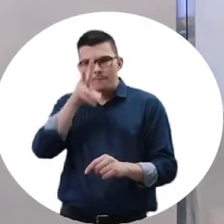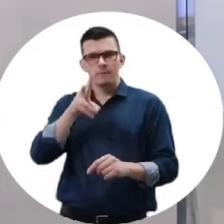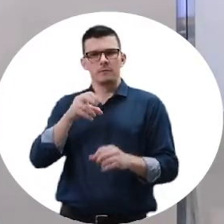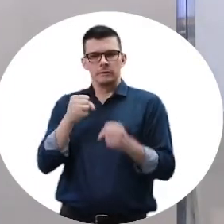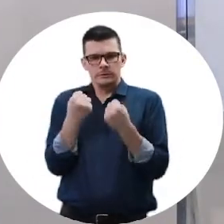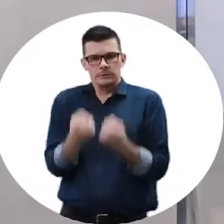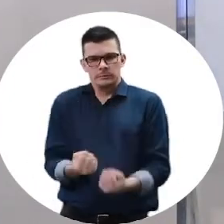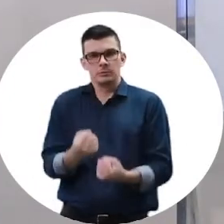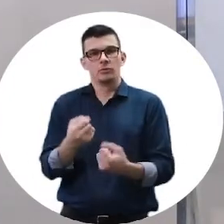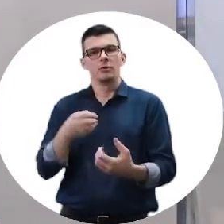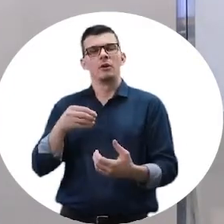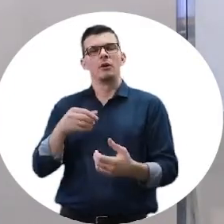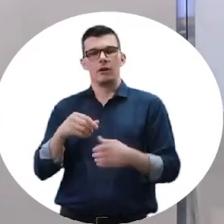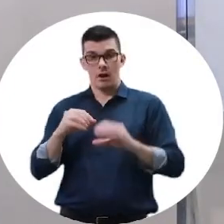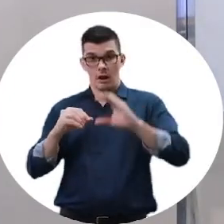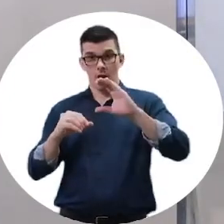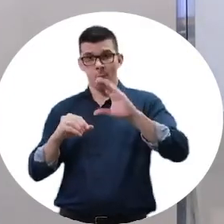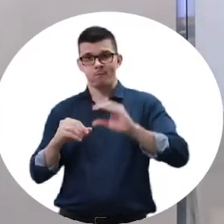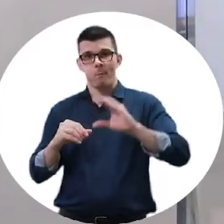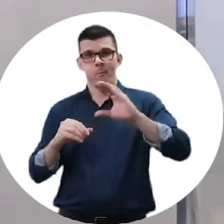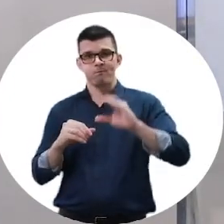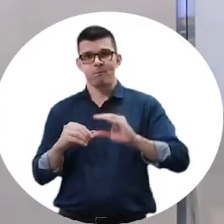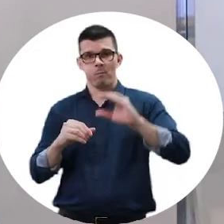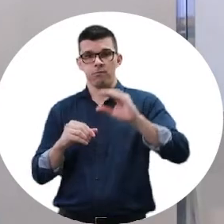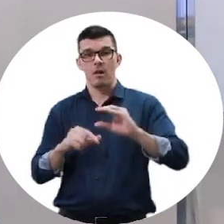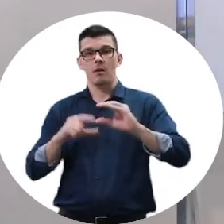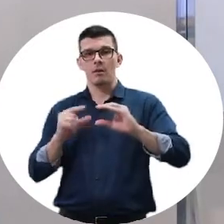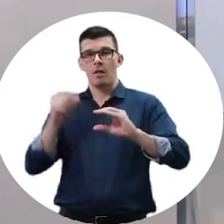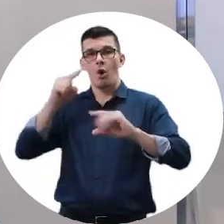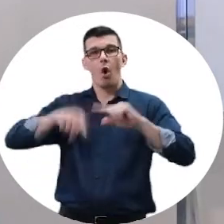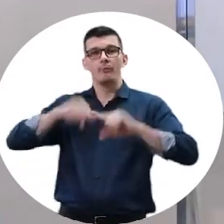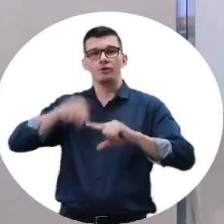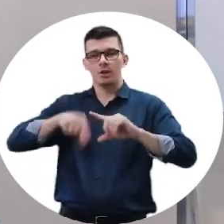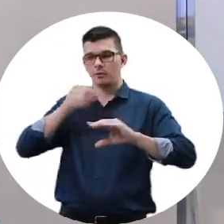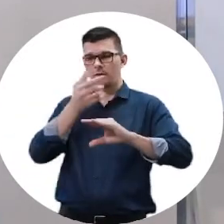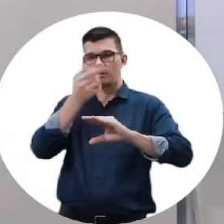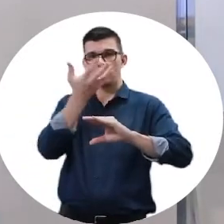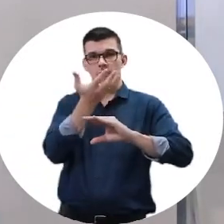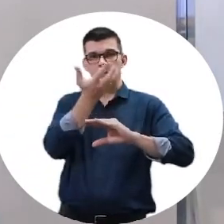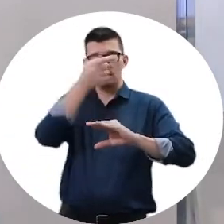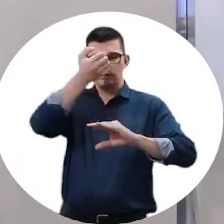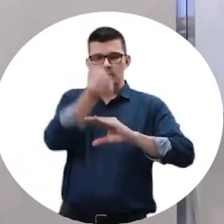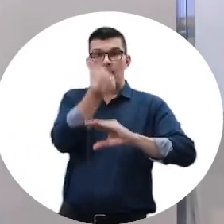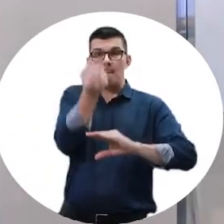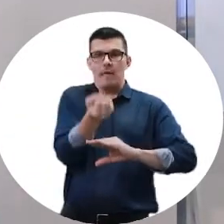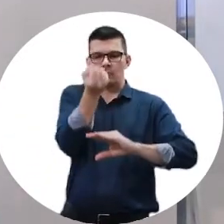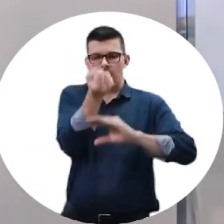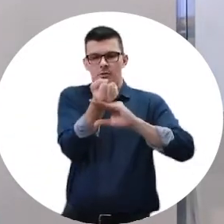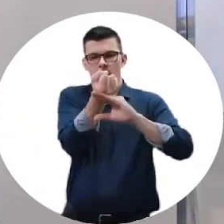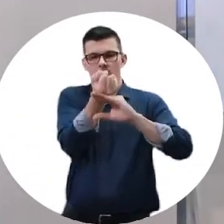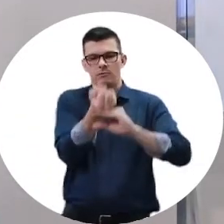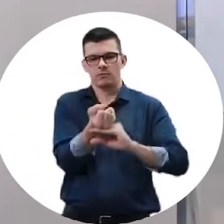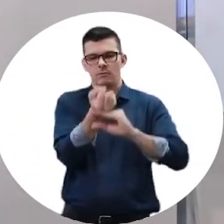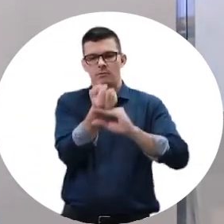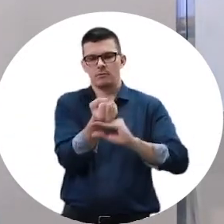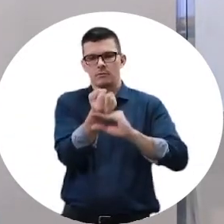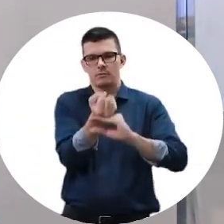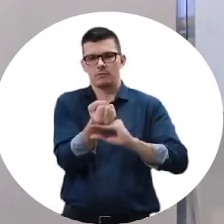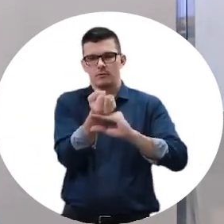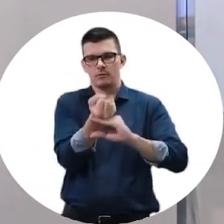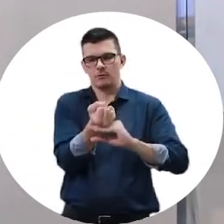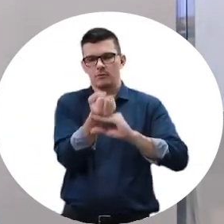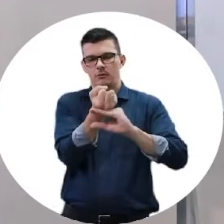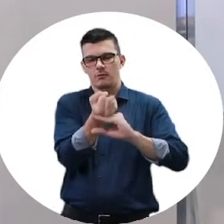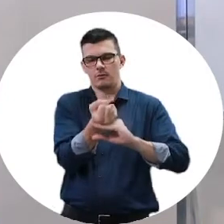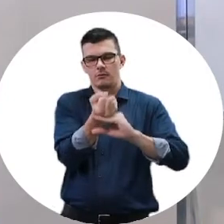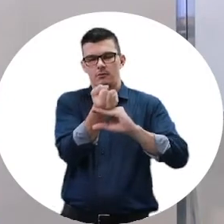objeto de um peso. Esse objeto puxou a mola para baixo. Como é um